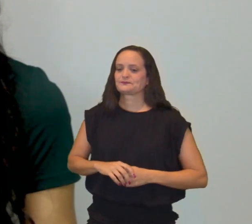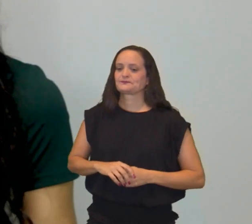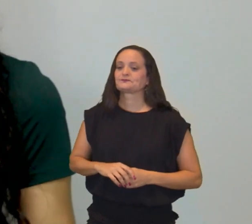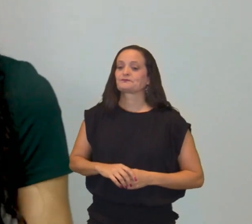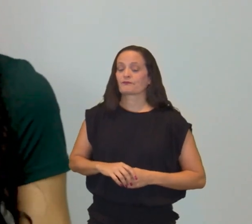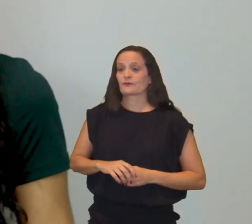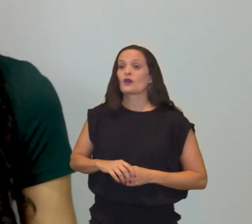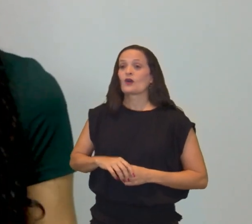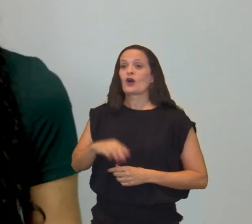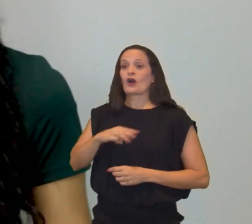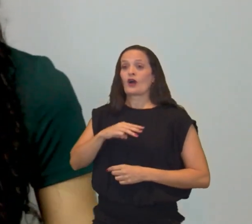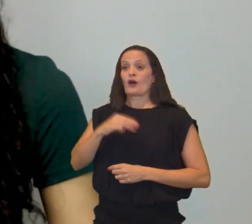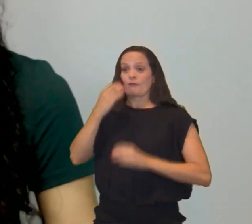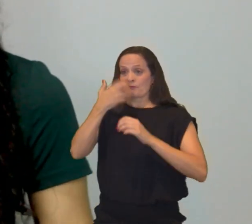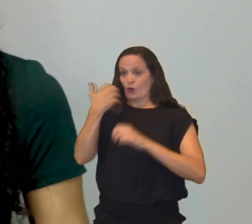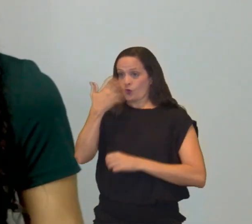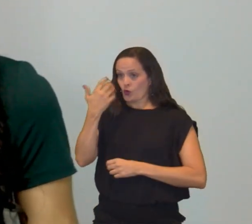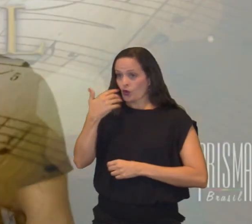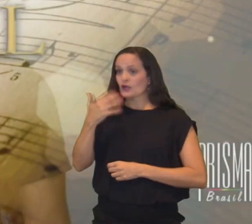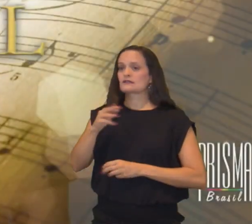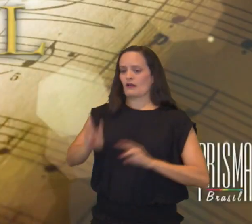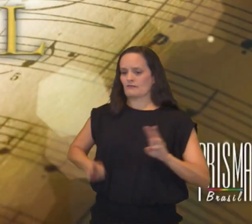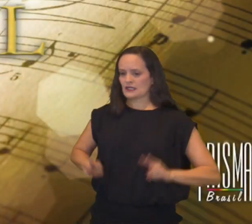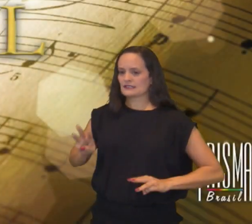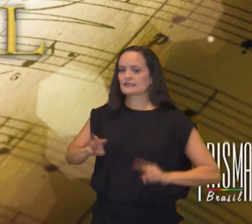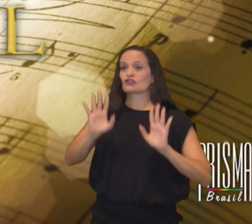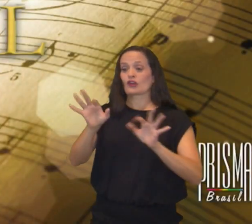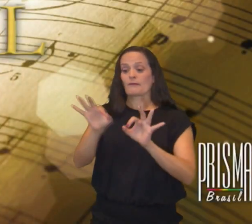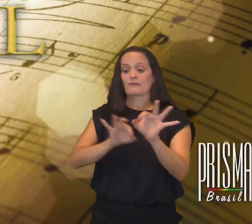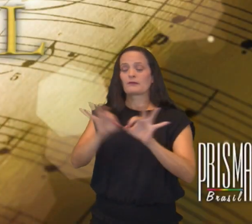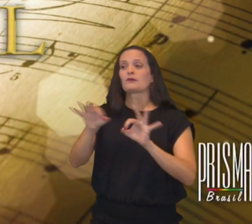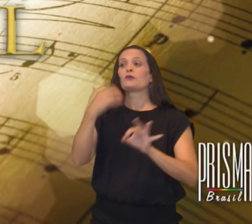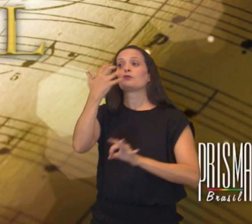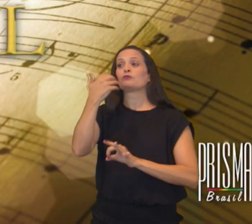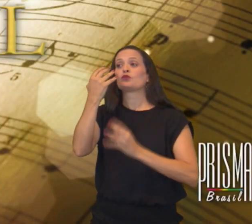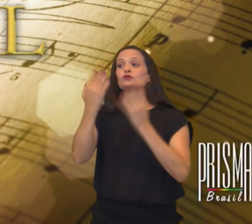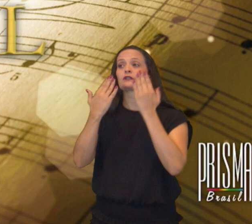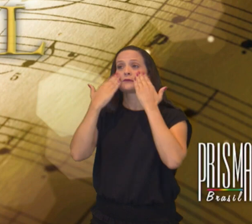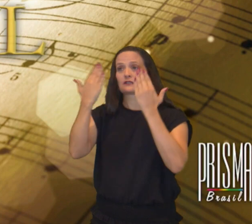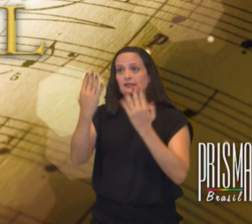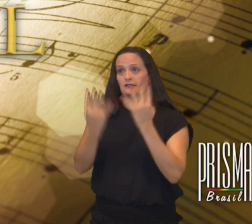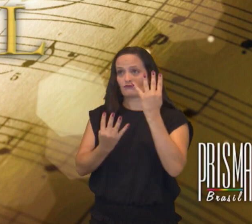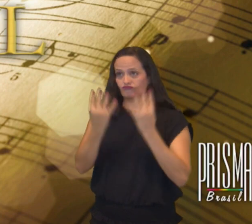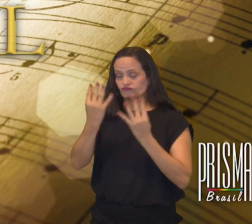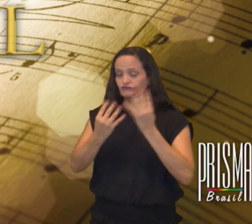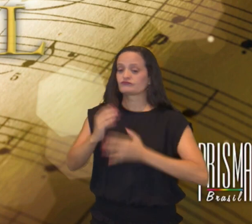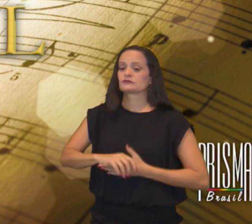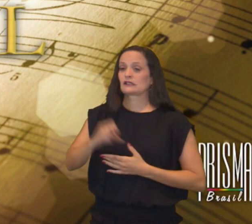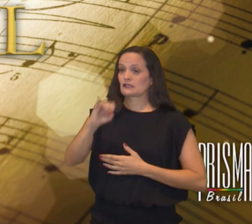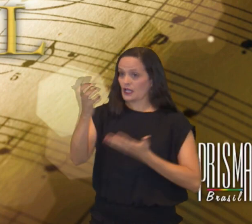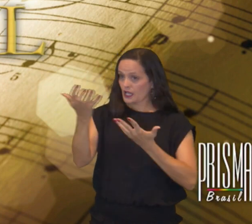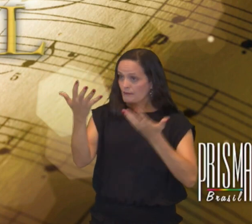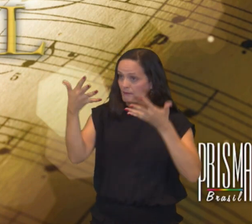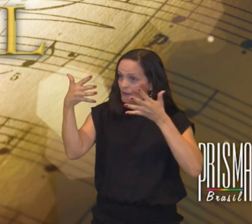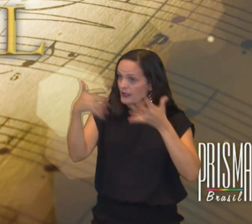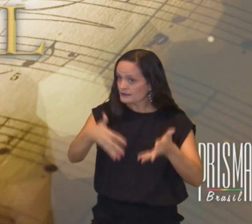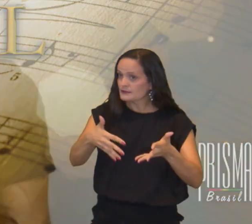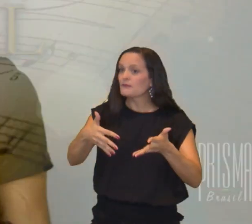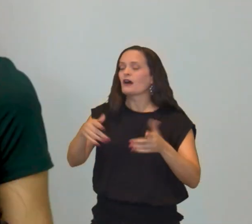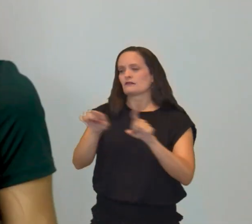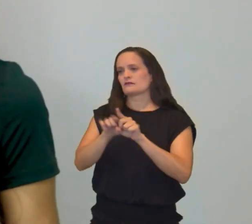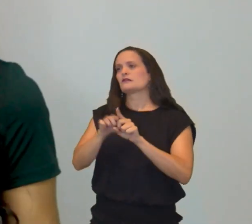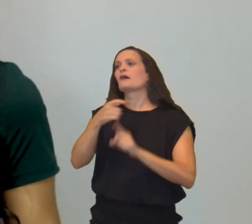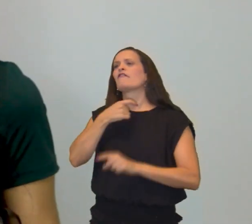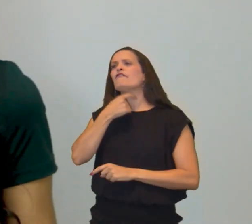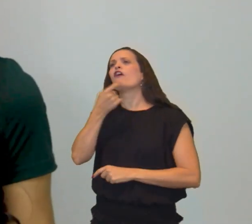de Música já está preparando o musical de Natal de 2023. Se você deseja participar deste grande projeto musical com a sua